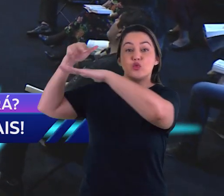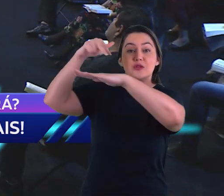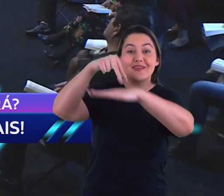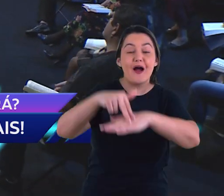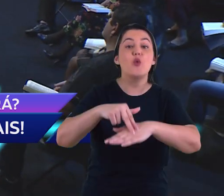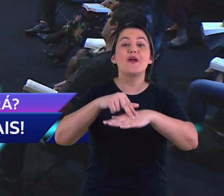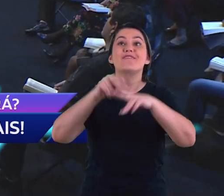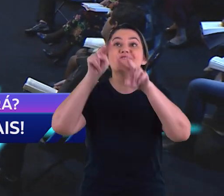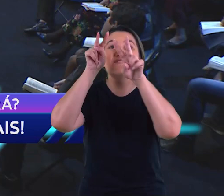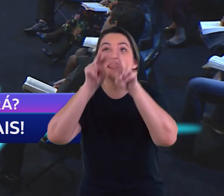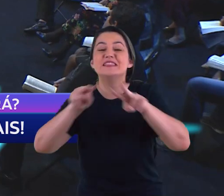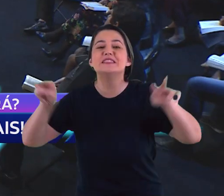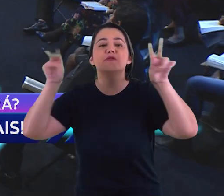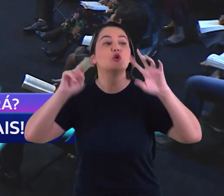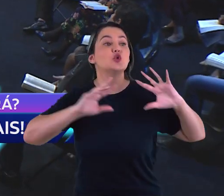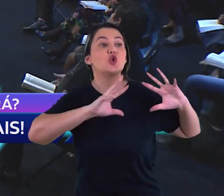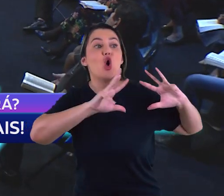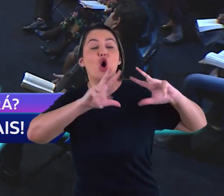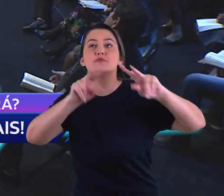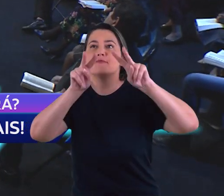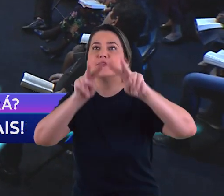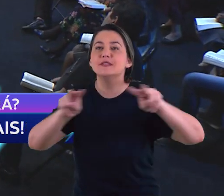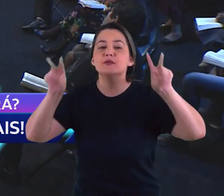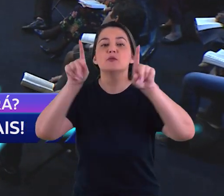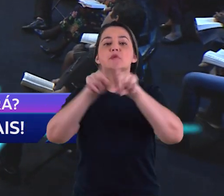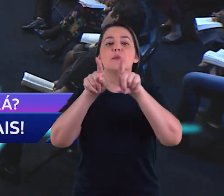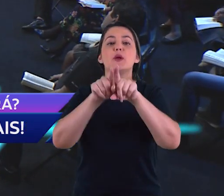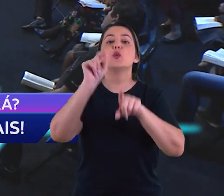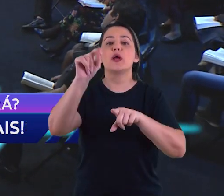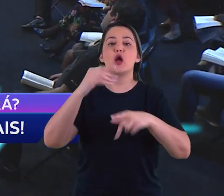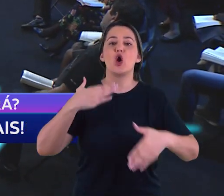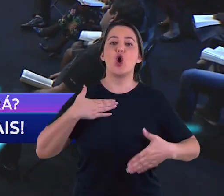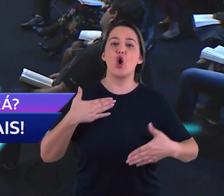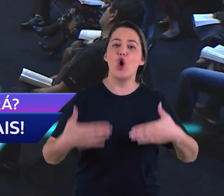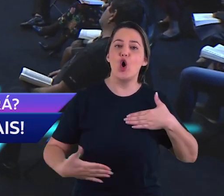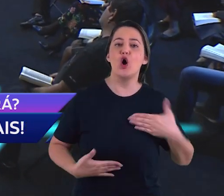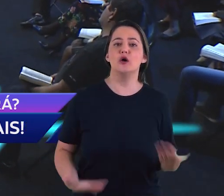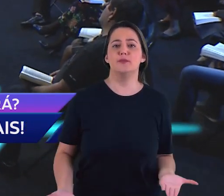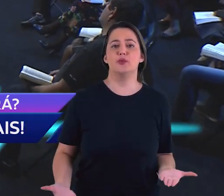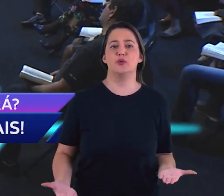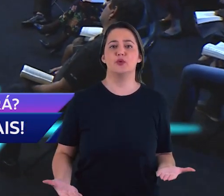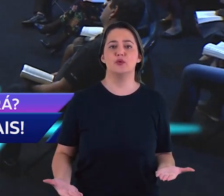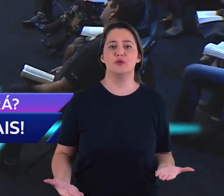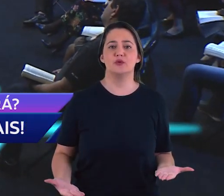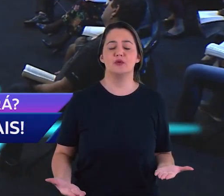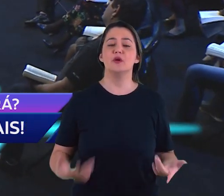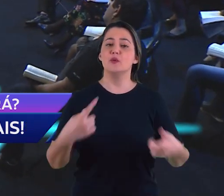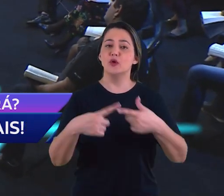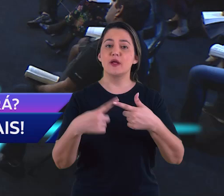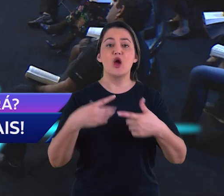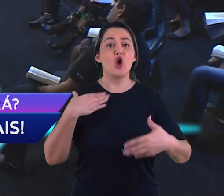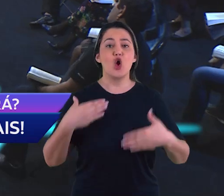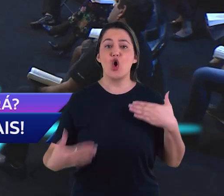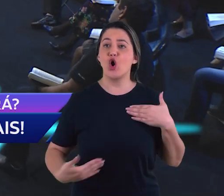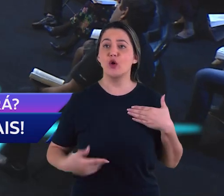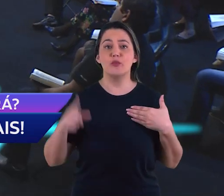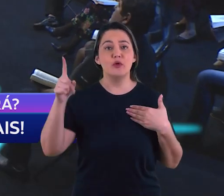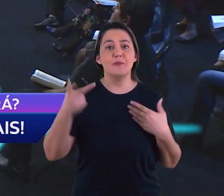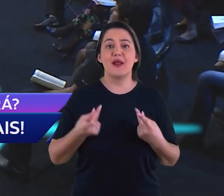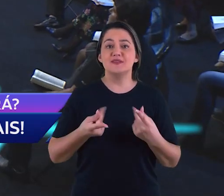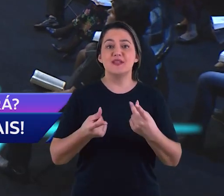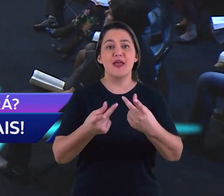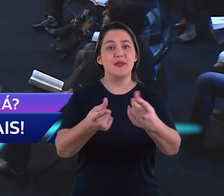ele ressuscitou. O corpo que Jesus assumiu quando veio aqui na terra é o corpo que ele carregará por